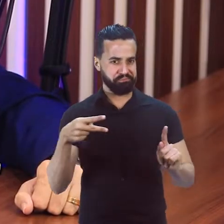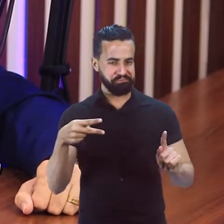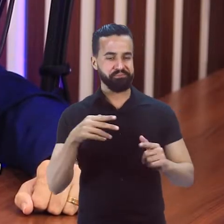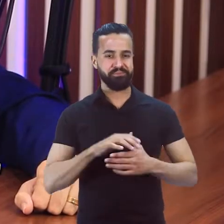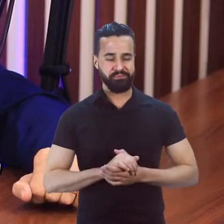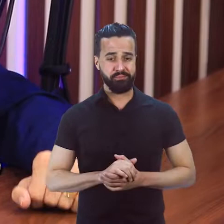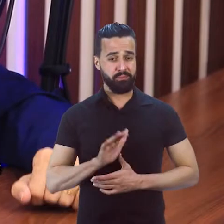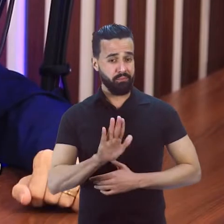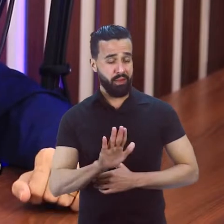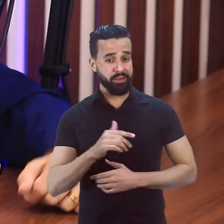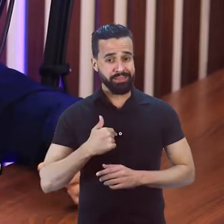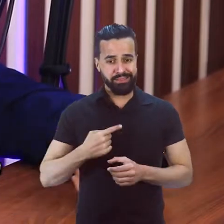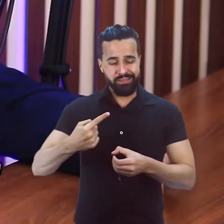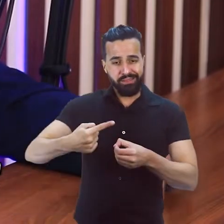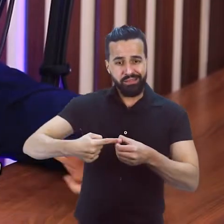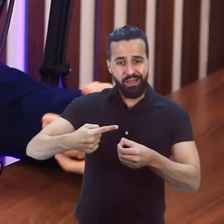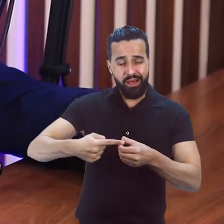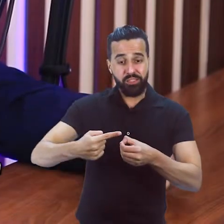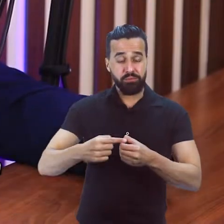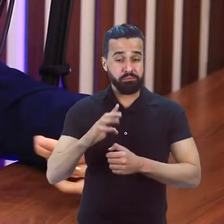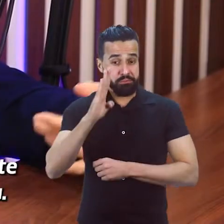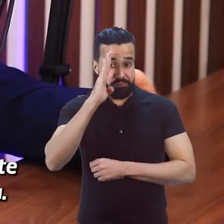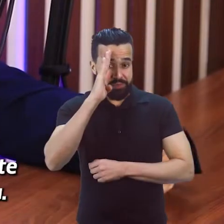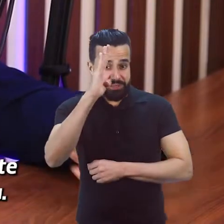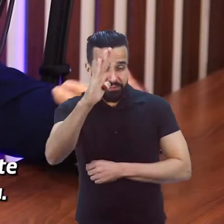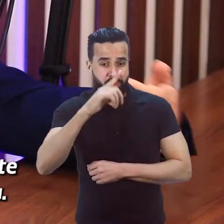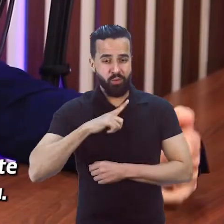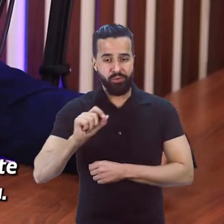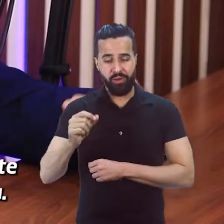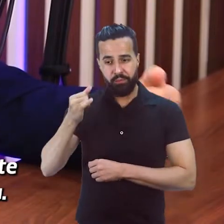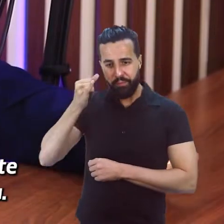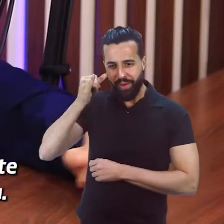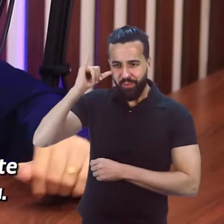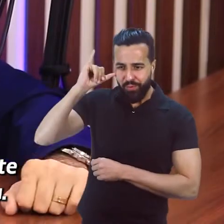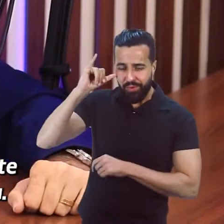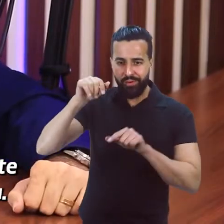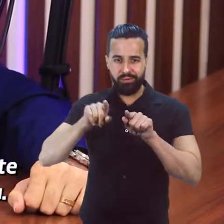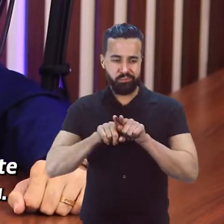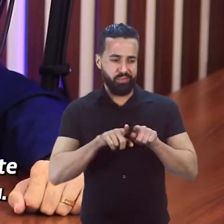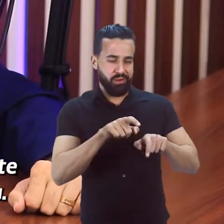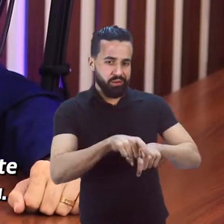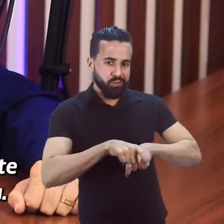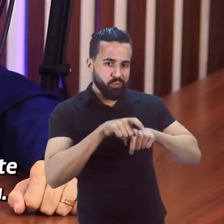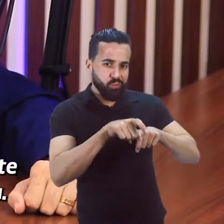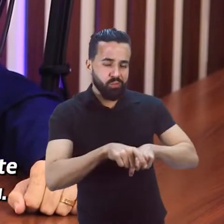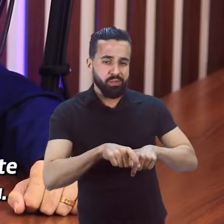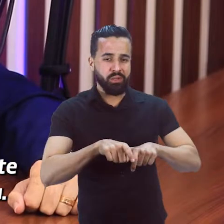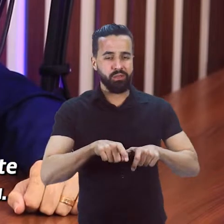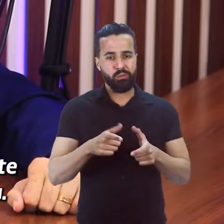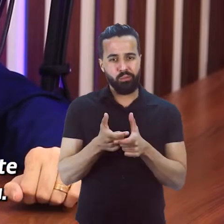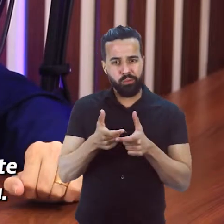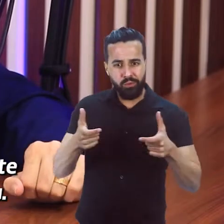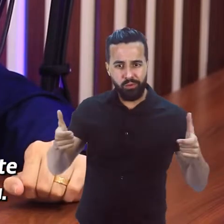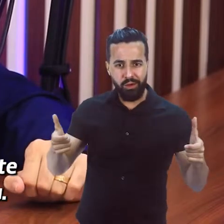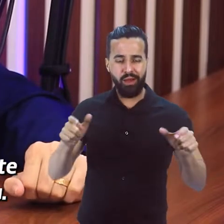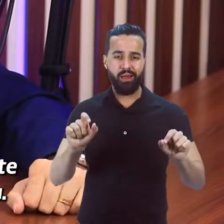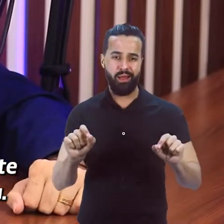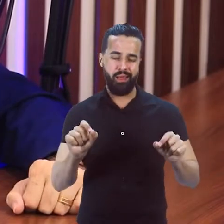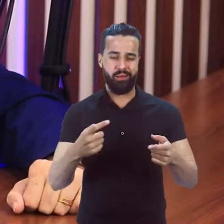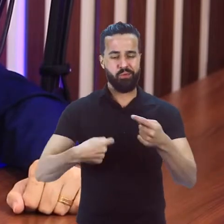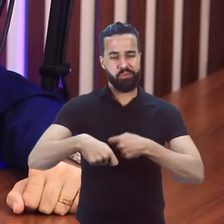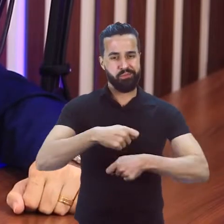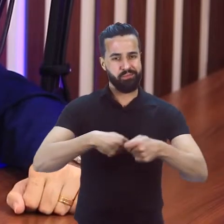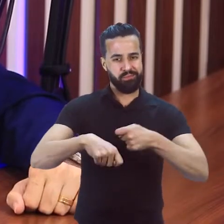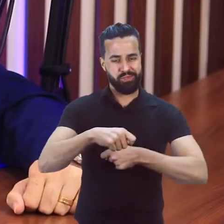cidade ainda muito movida pela agropecuária em si, aí hoje a pecuária, a agricultura, né? Praticamente é o que move o comércio de